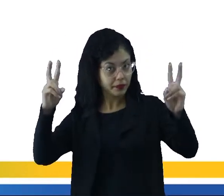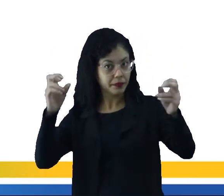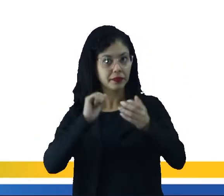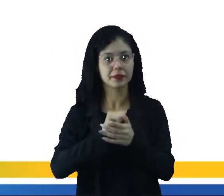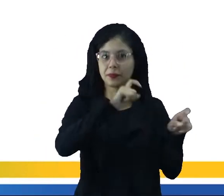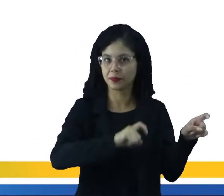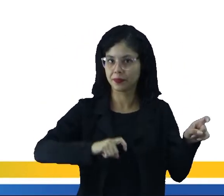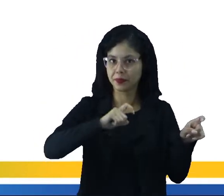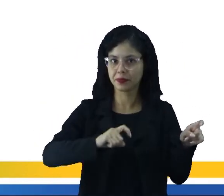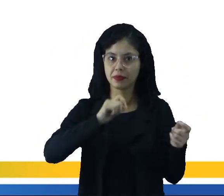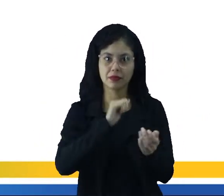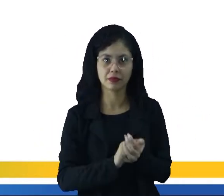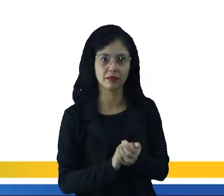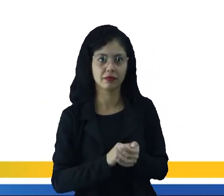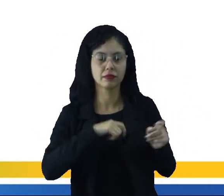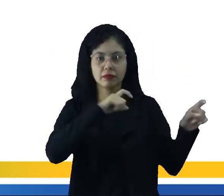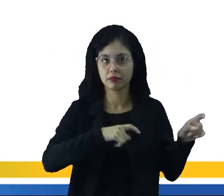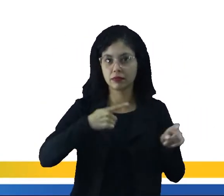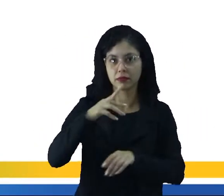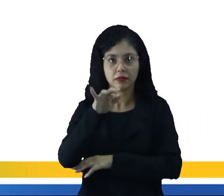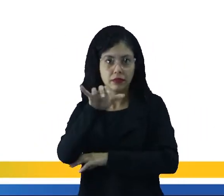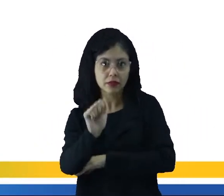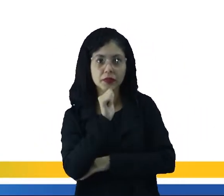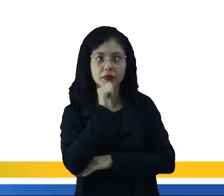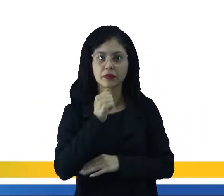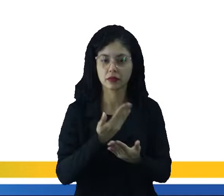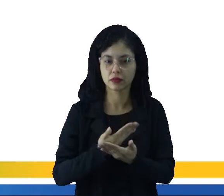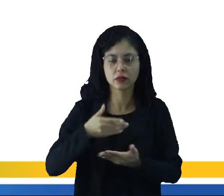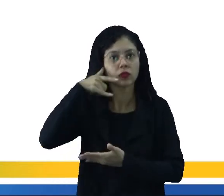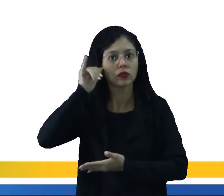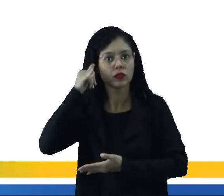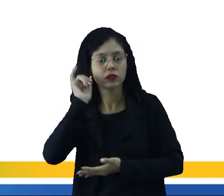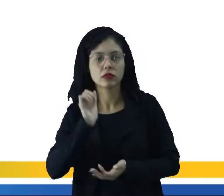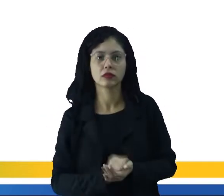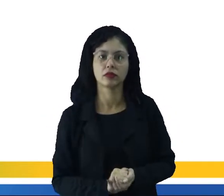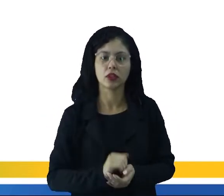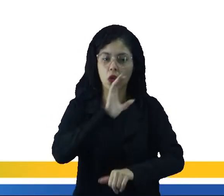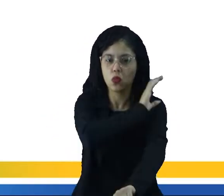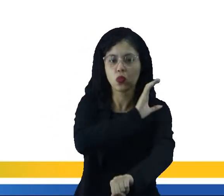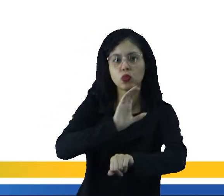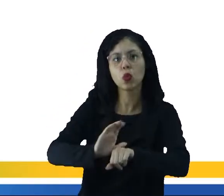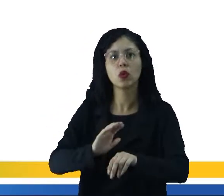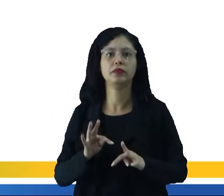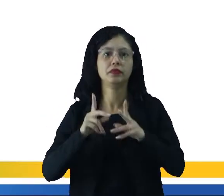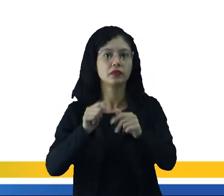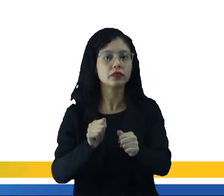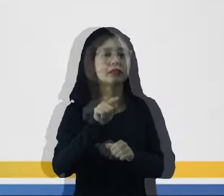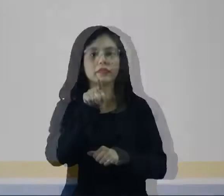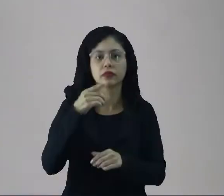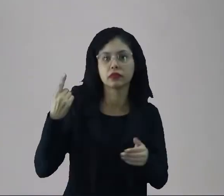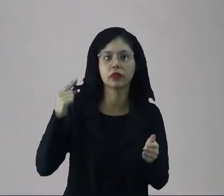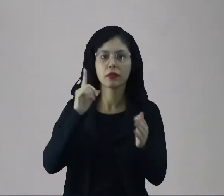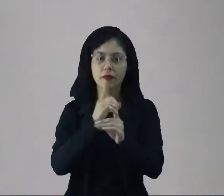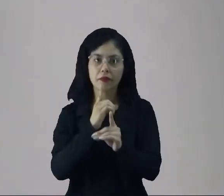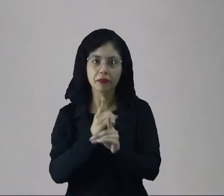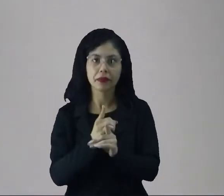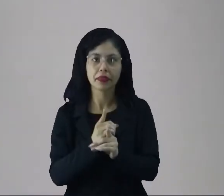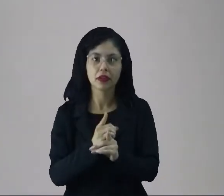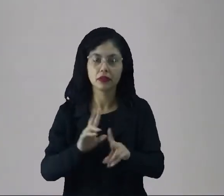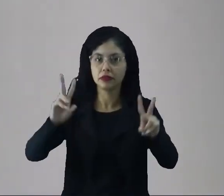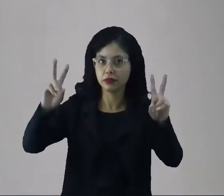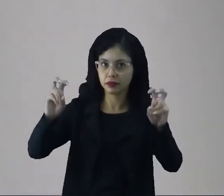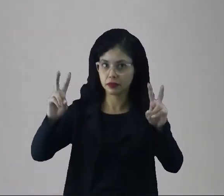da agricultura, da pecuária, um mapa temático sobre cultura. Então, quando você encontra